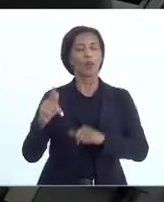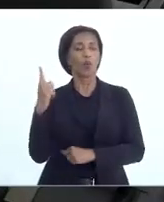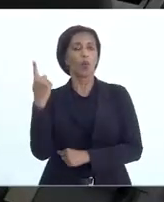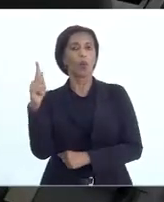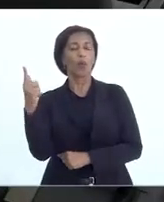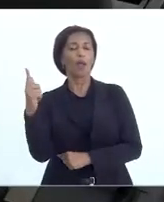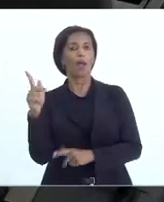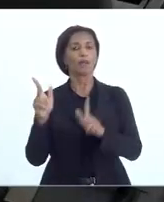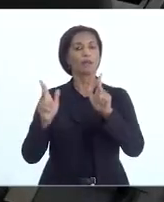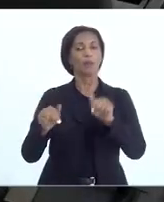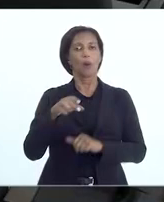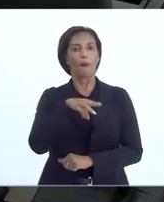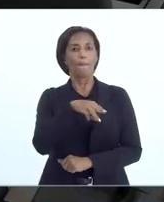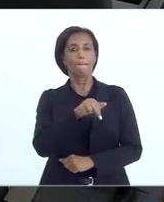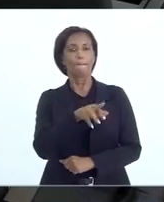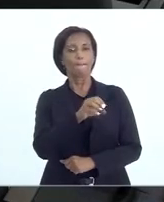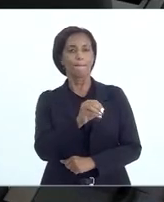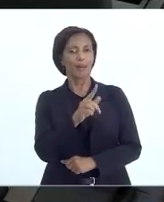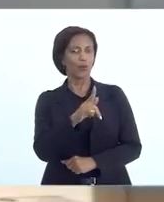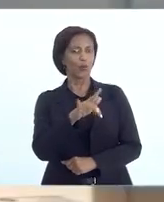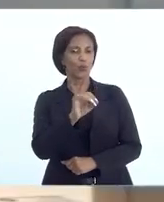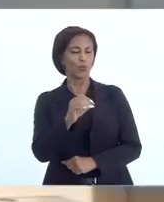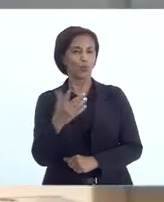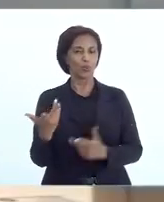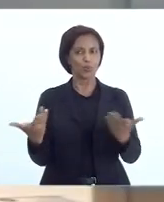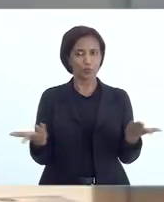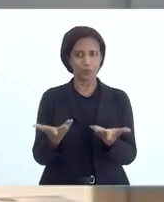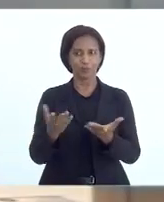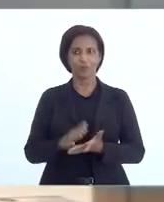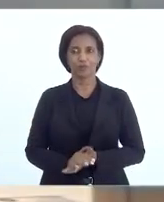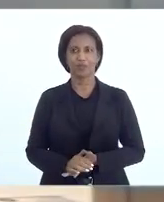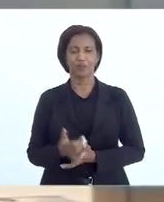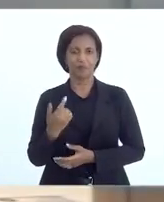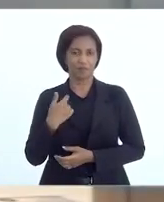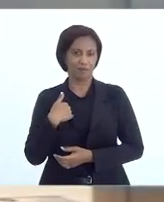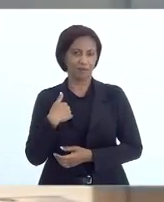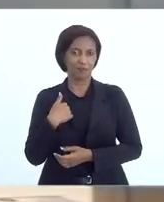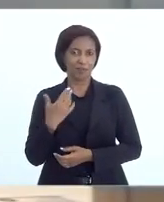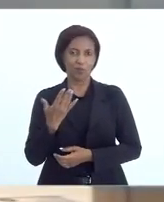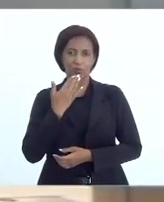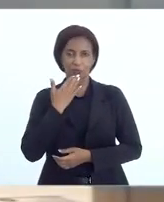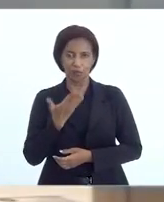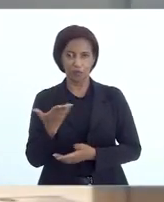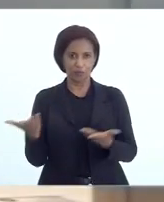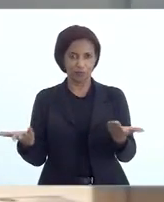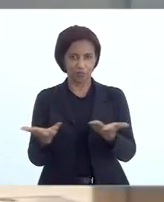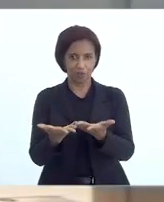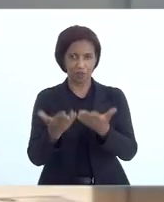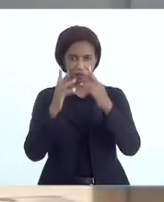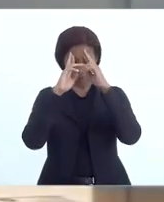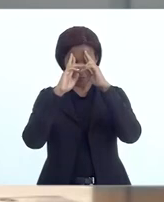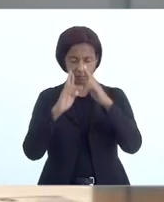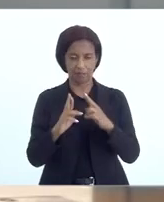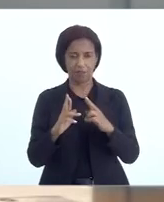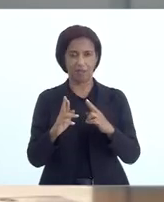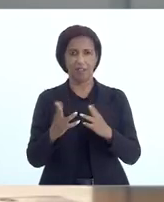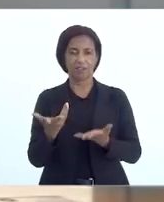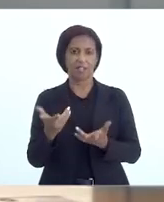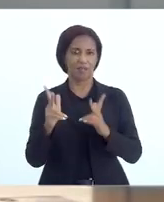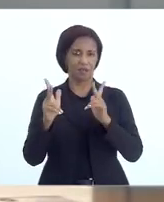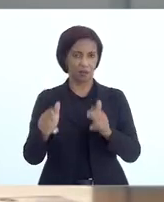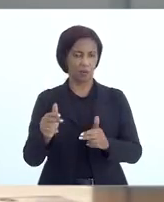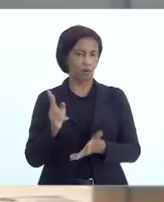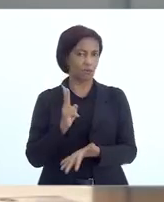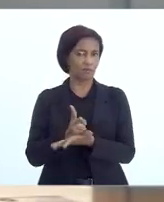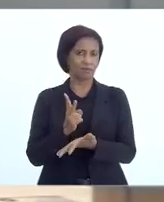Goiás e o mate o deixou fazer o caminhamento aqui se essa questão de história eu vou pedir o objetivo é sempre respeitar a palavra Como